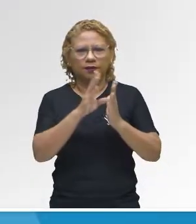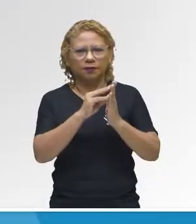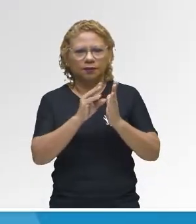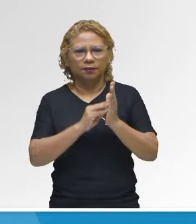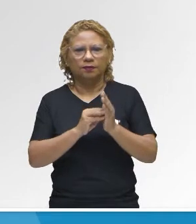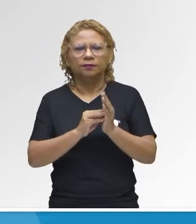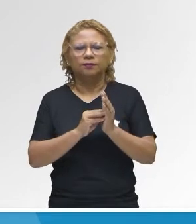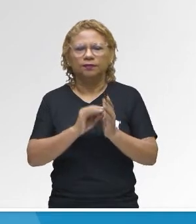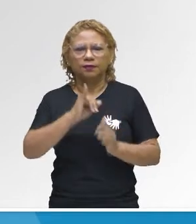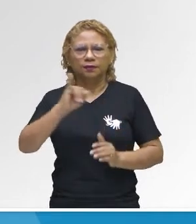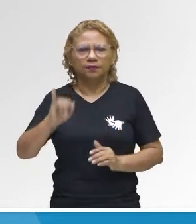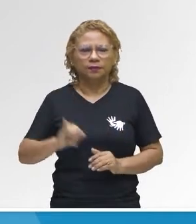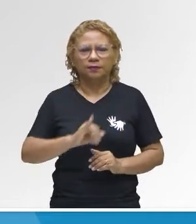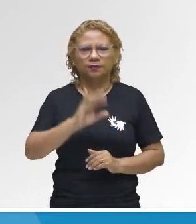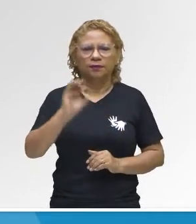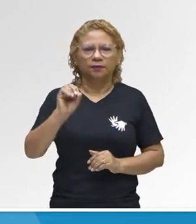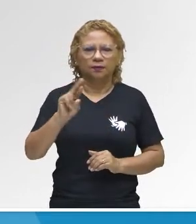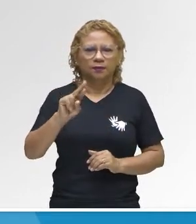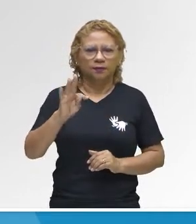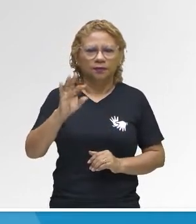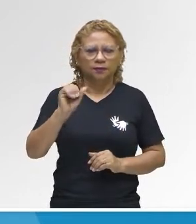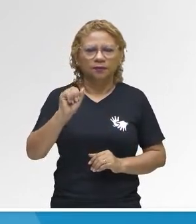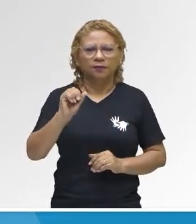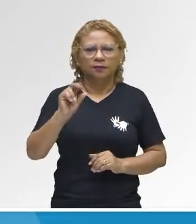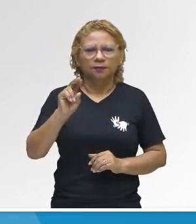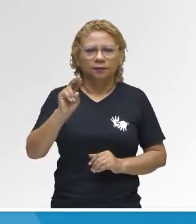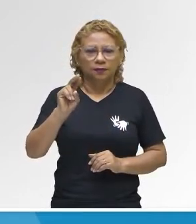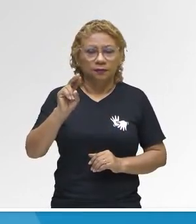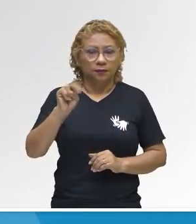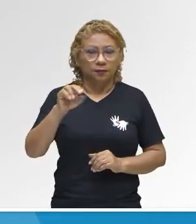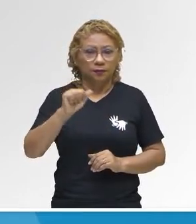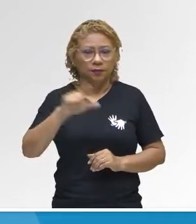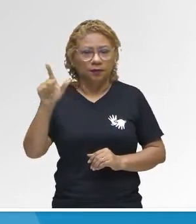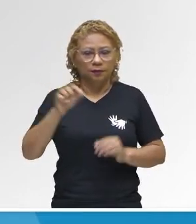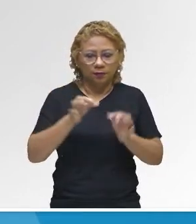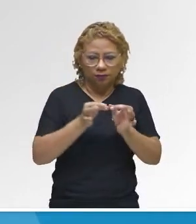Conteúdo: projeção ortogonal de um segmento de reta sobre um plano.